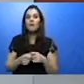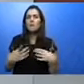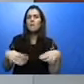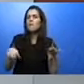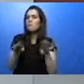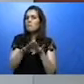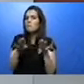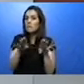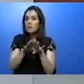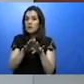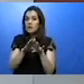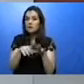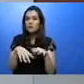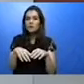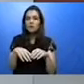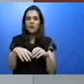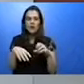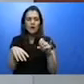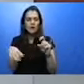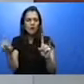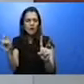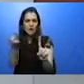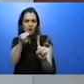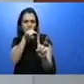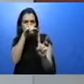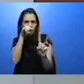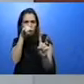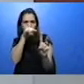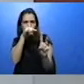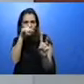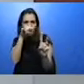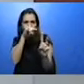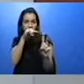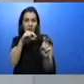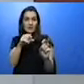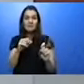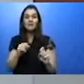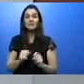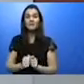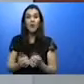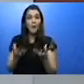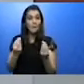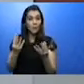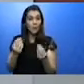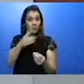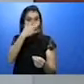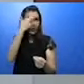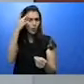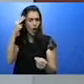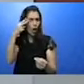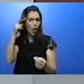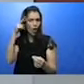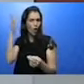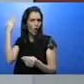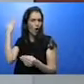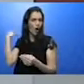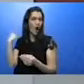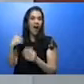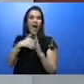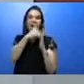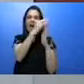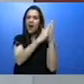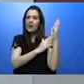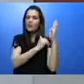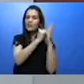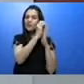tempo, sedutor. Parágrafo, letra maiúscula. Muitos historiadores da arte acreditam que a